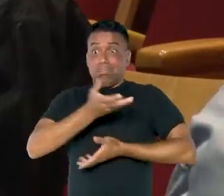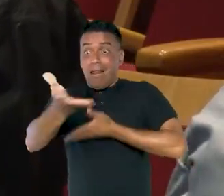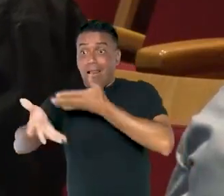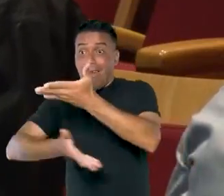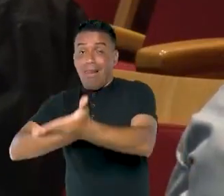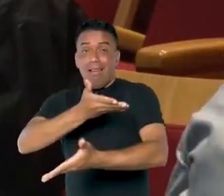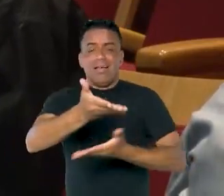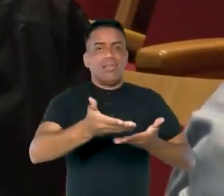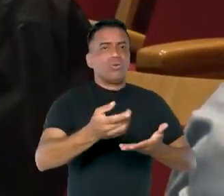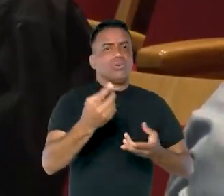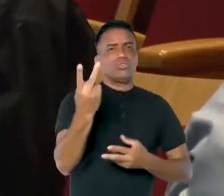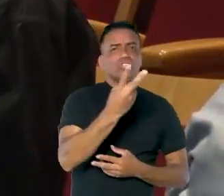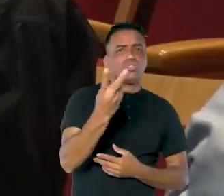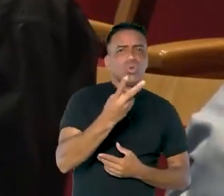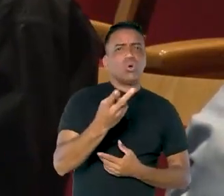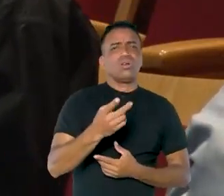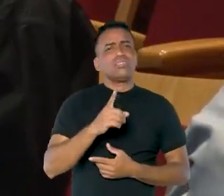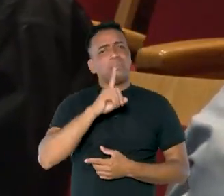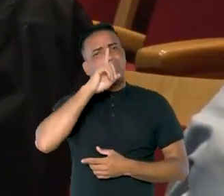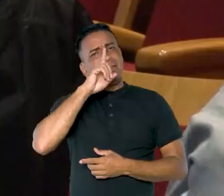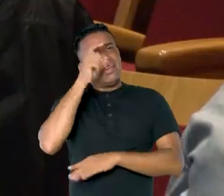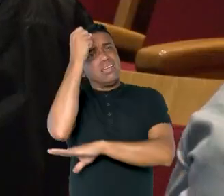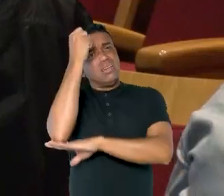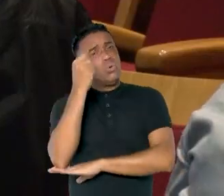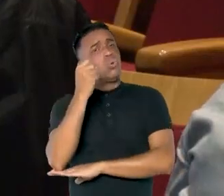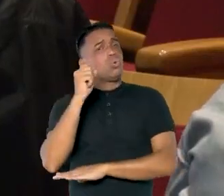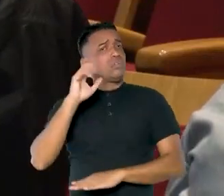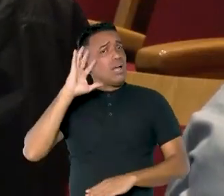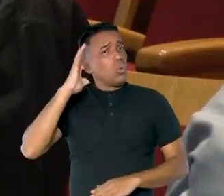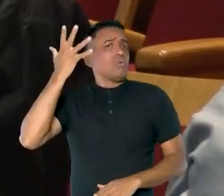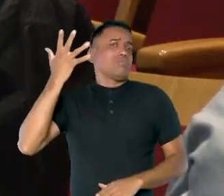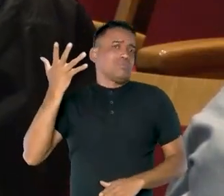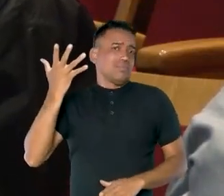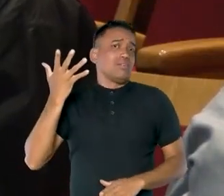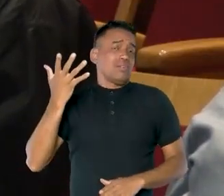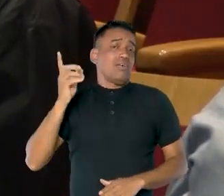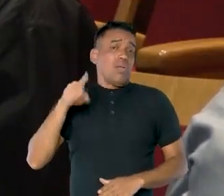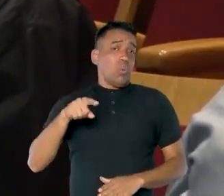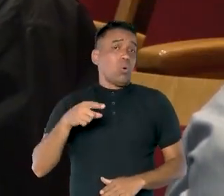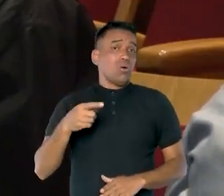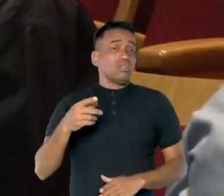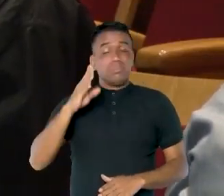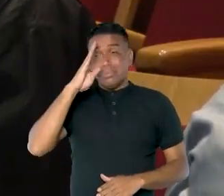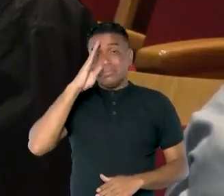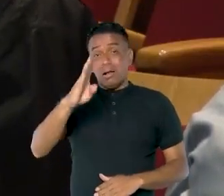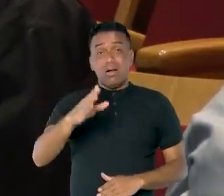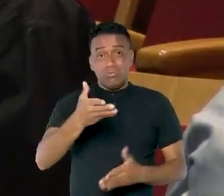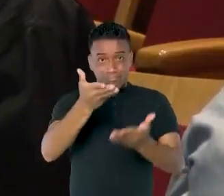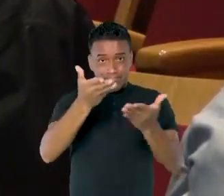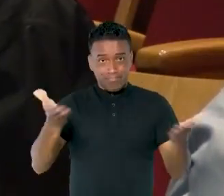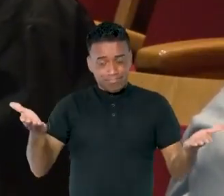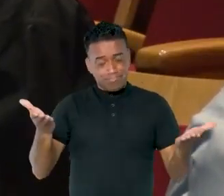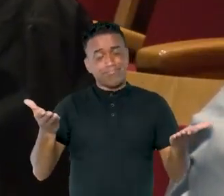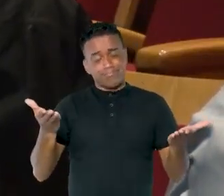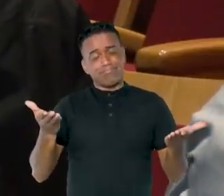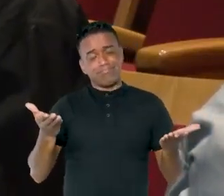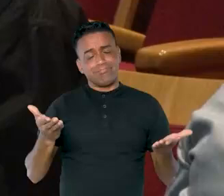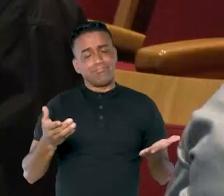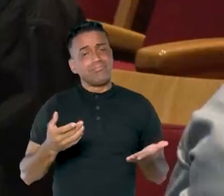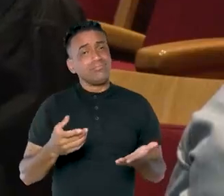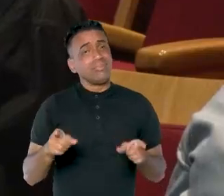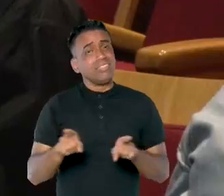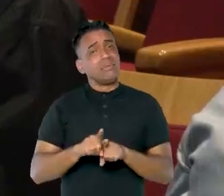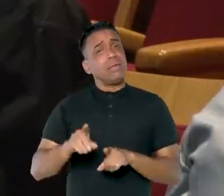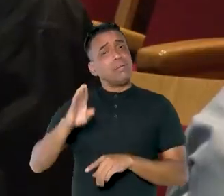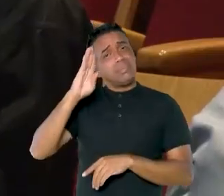dois sobre esses riscos que nós temos, que é uma coisa fundamental, no seu caso, óbvio, né? E